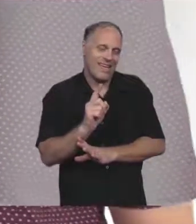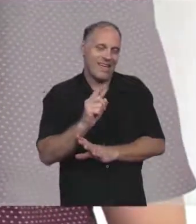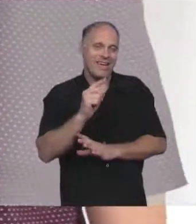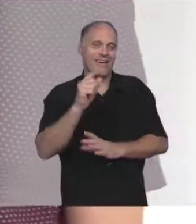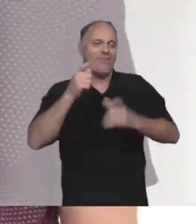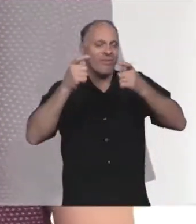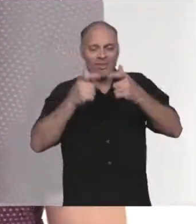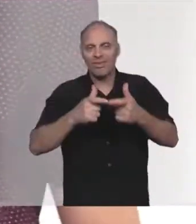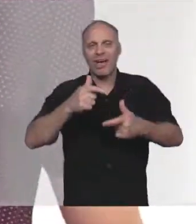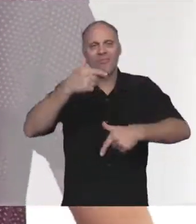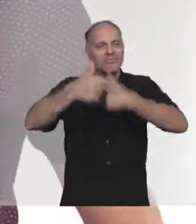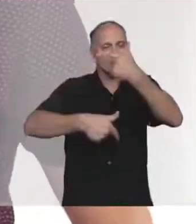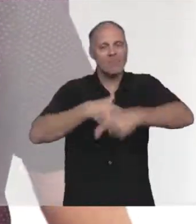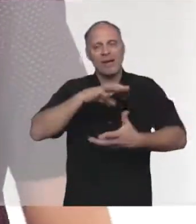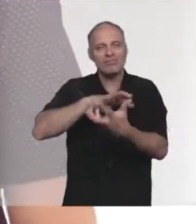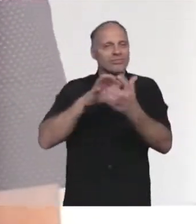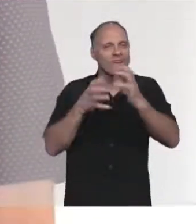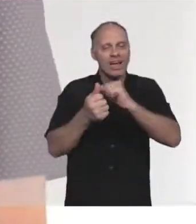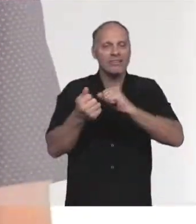um ateliê